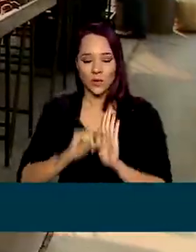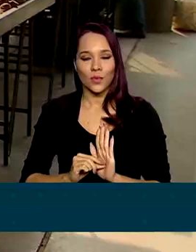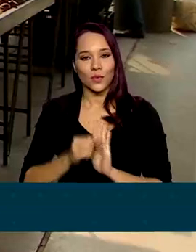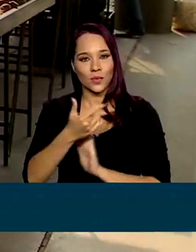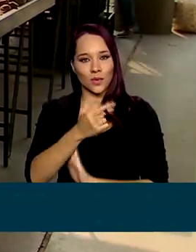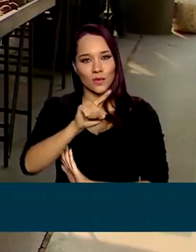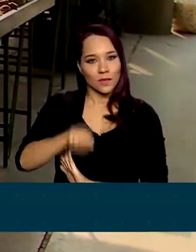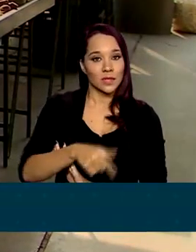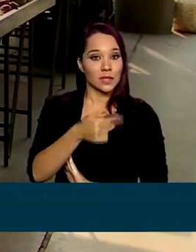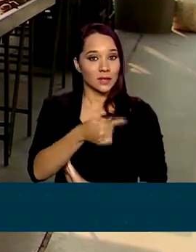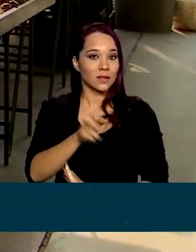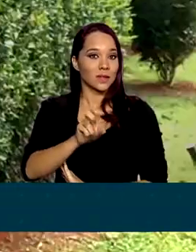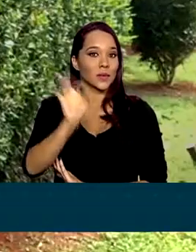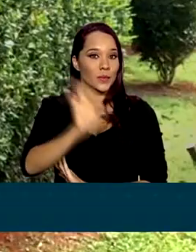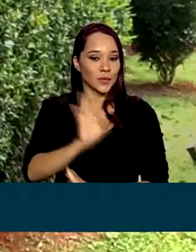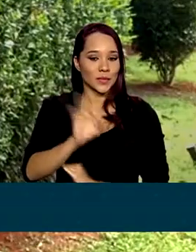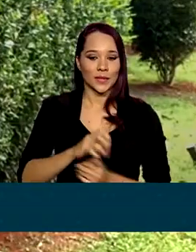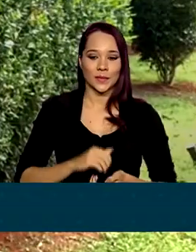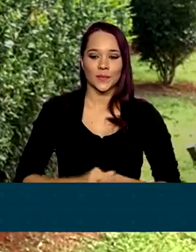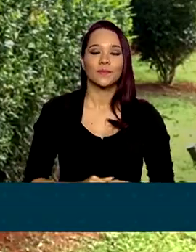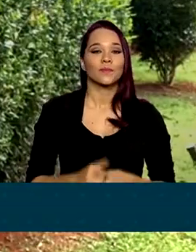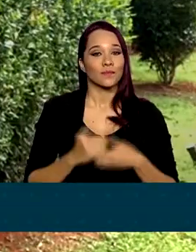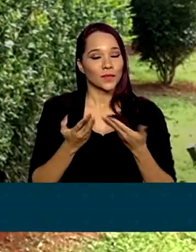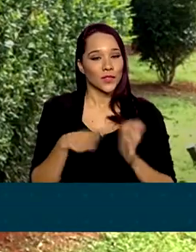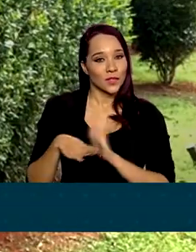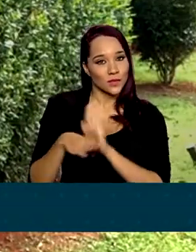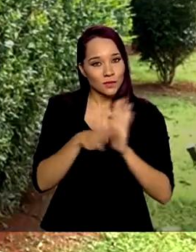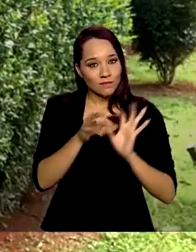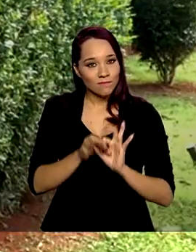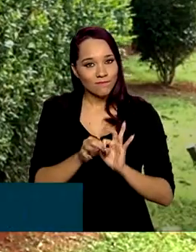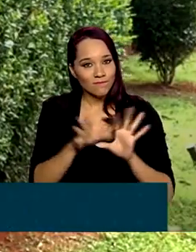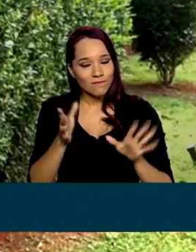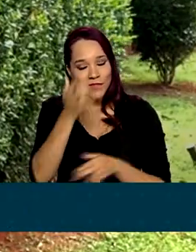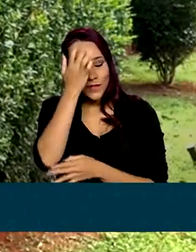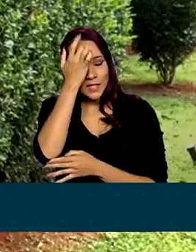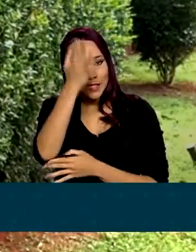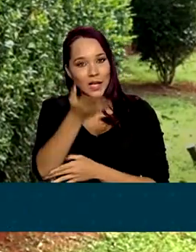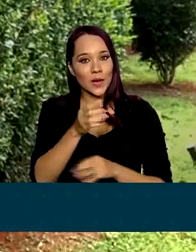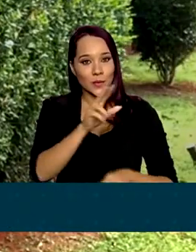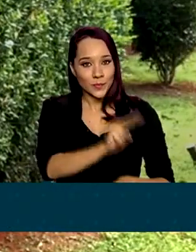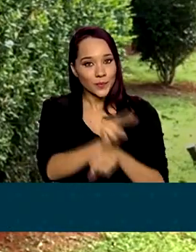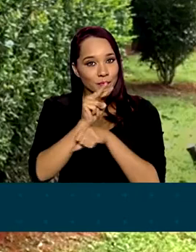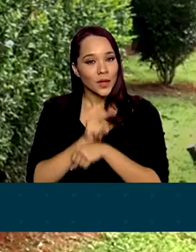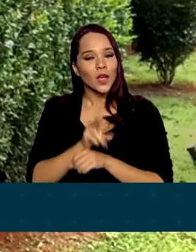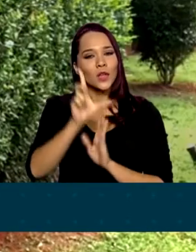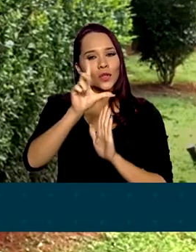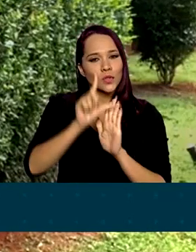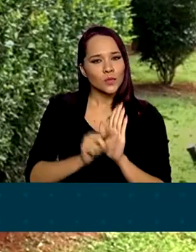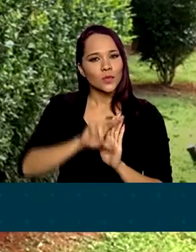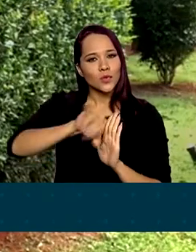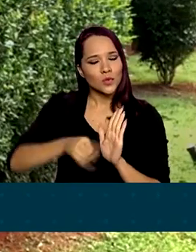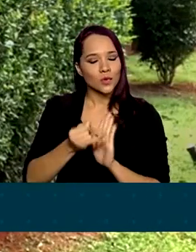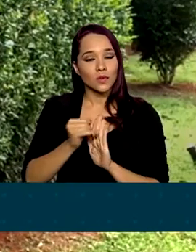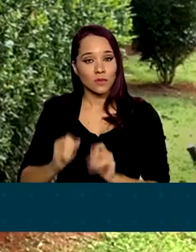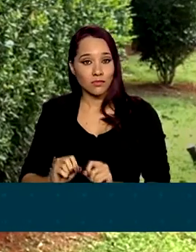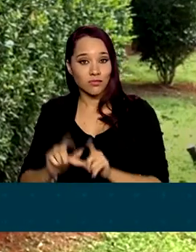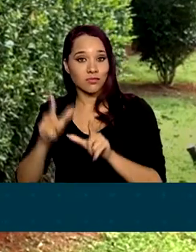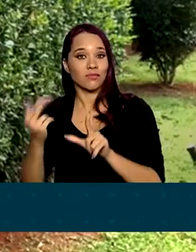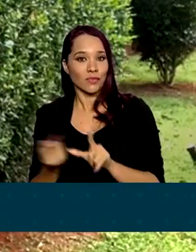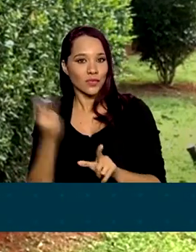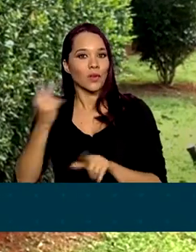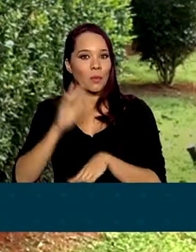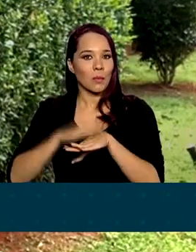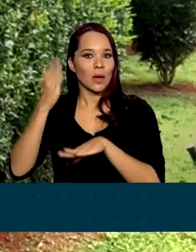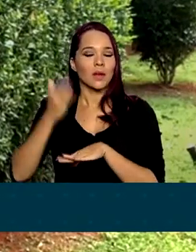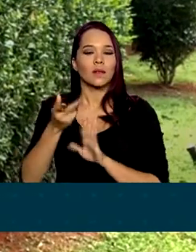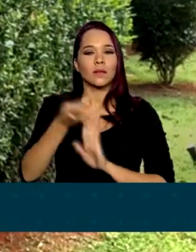,75%. Além de facilitar o crédito com a redução de juros e o aumento dos valores, o Plano Safra